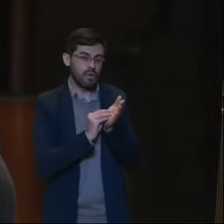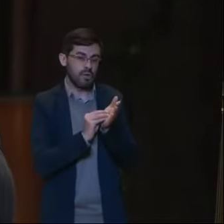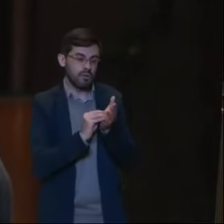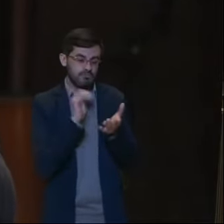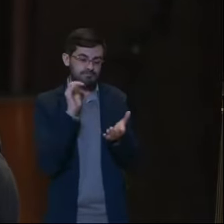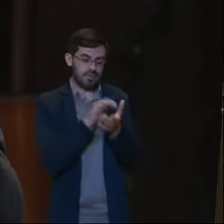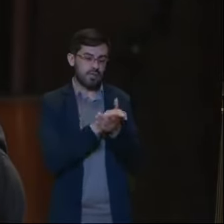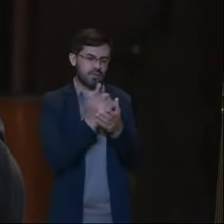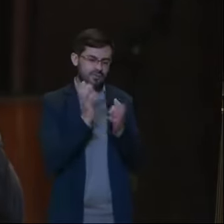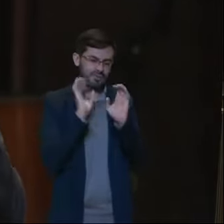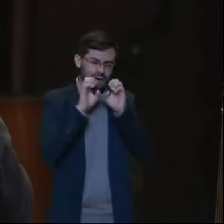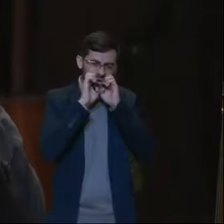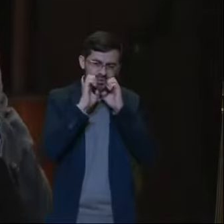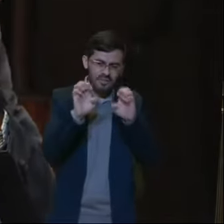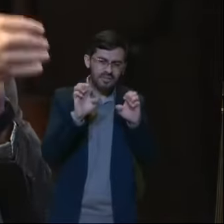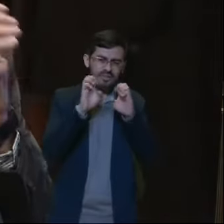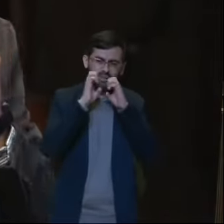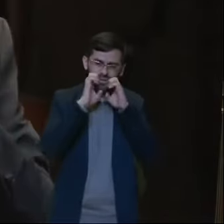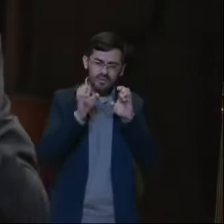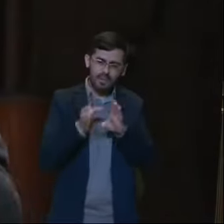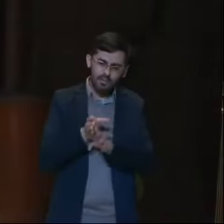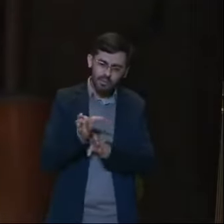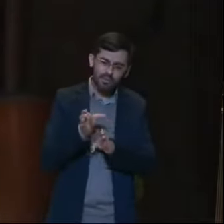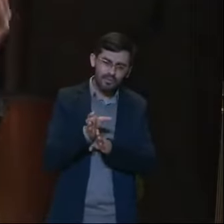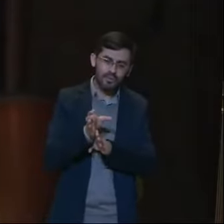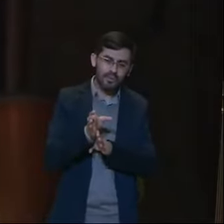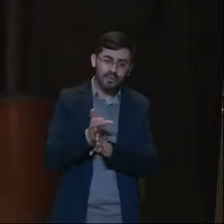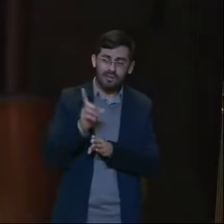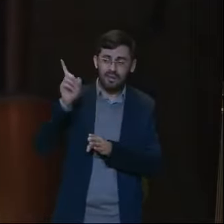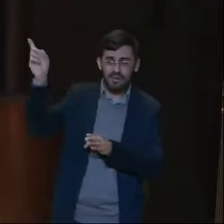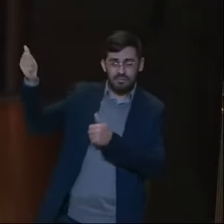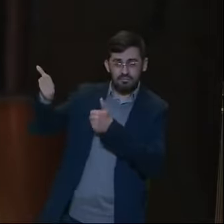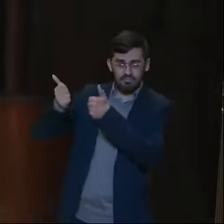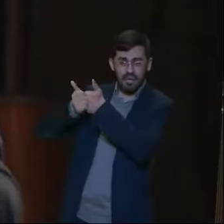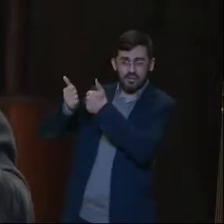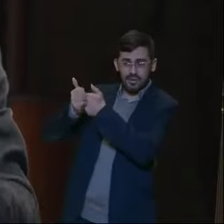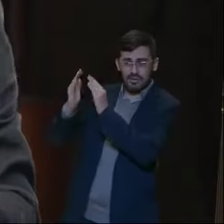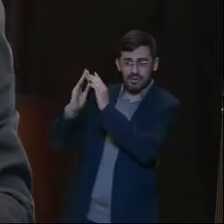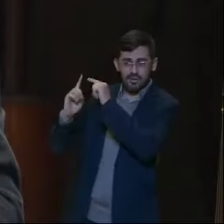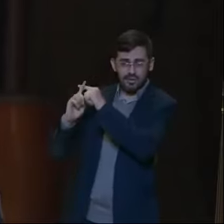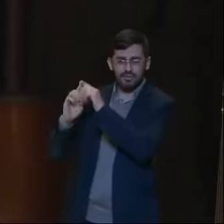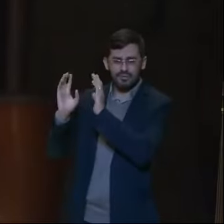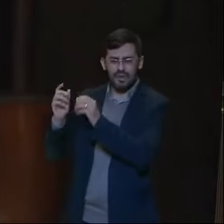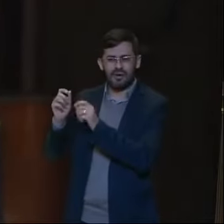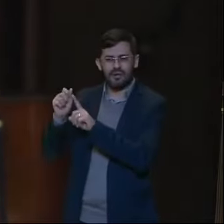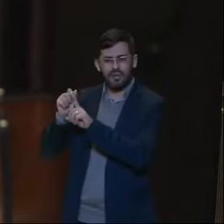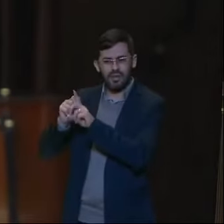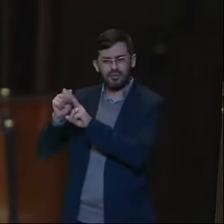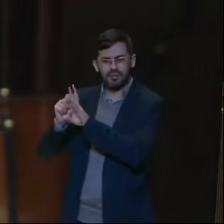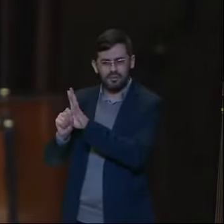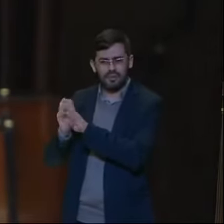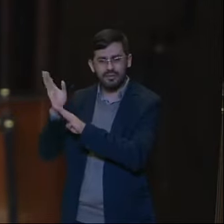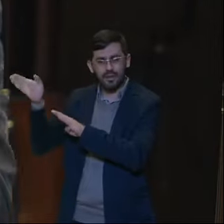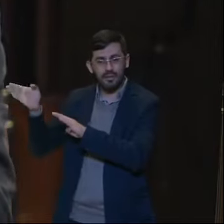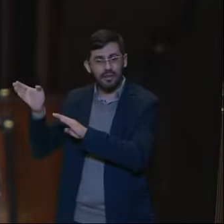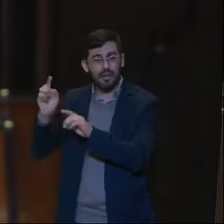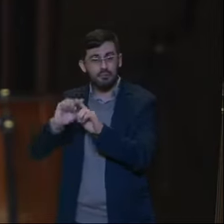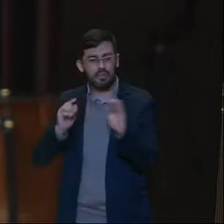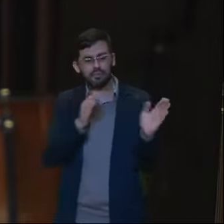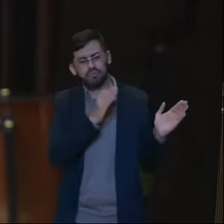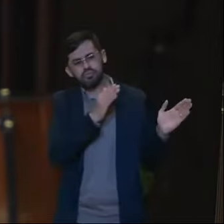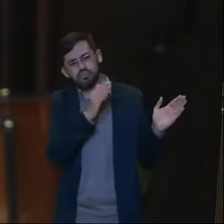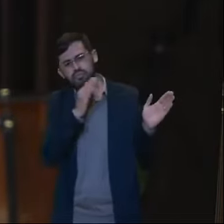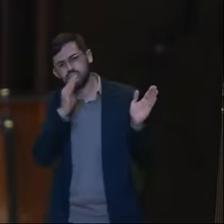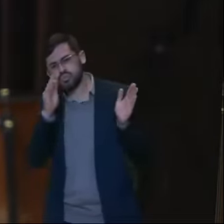estava evangelizando, falando de Deus, lá no nosso campus Parolim, onde eu sou pastor, há meses. E durante essa